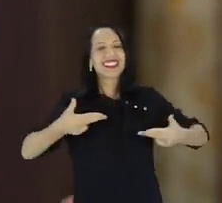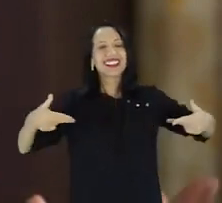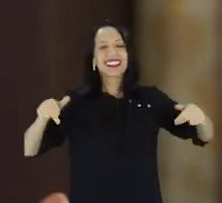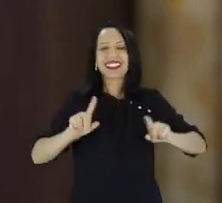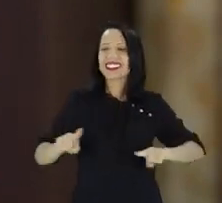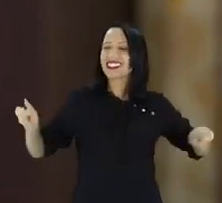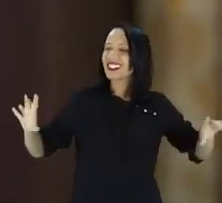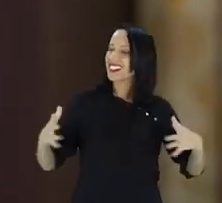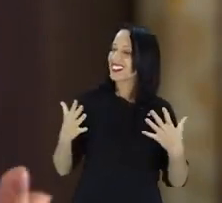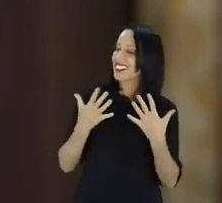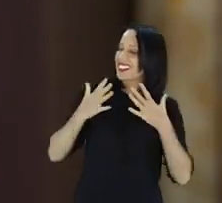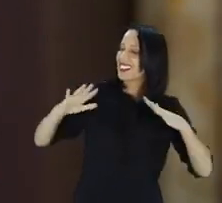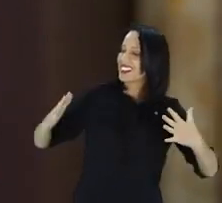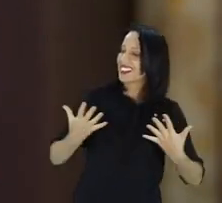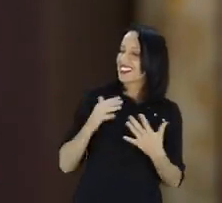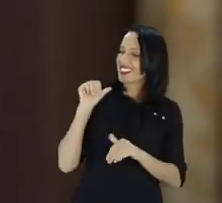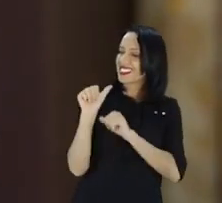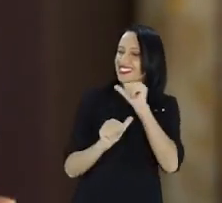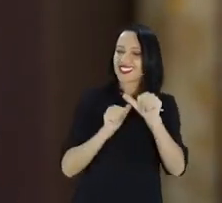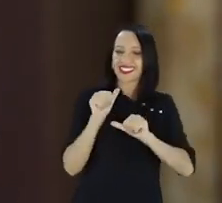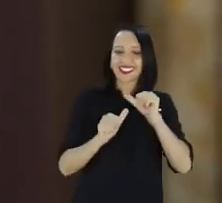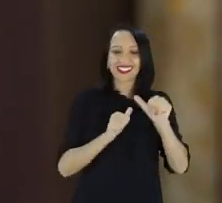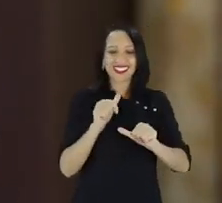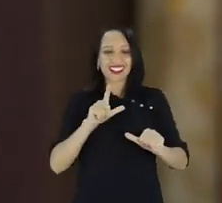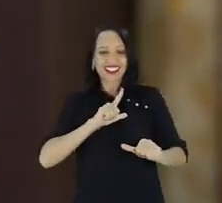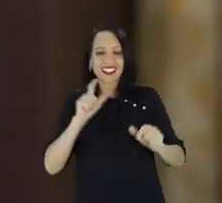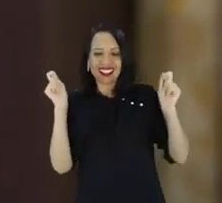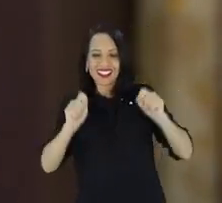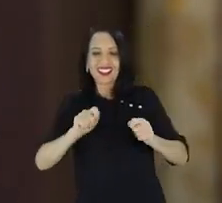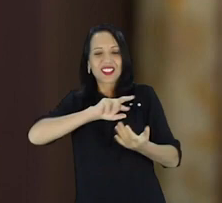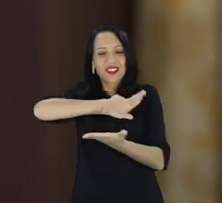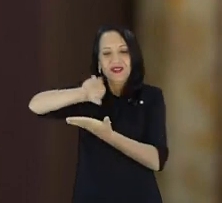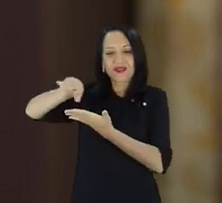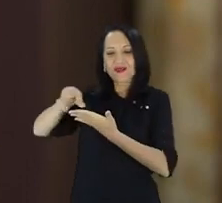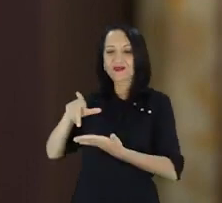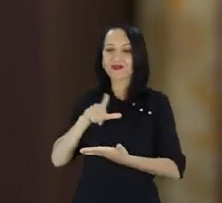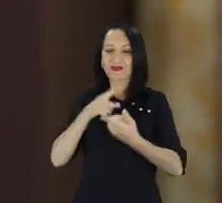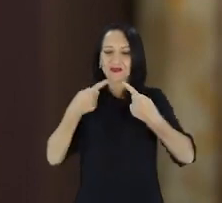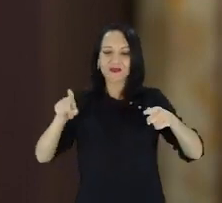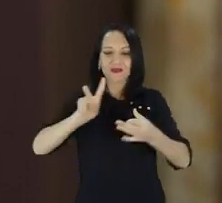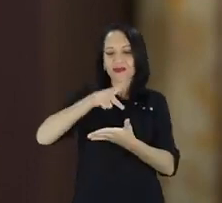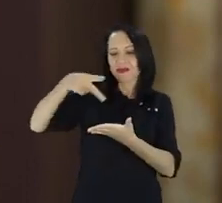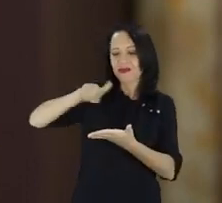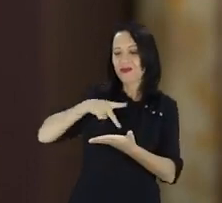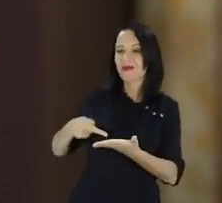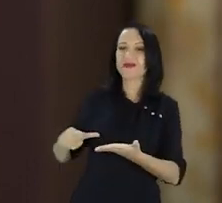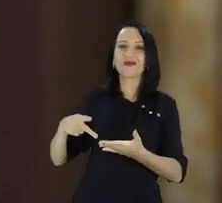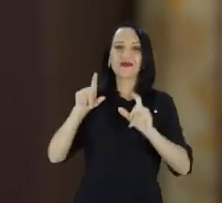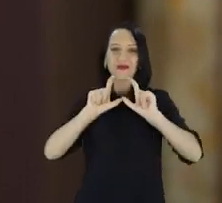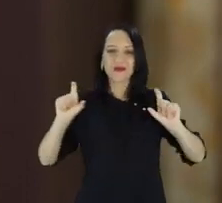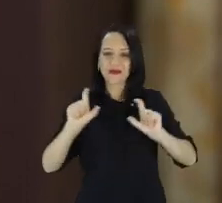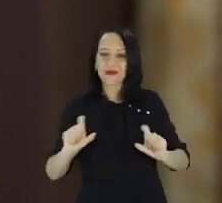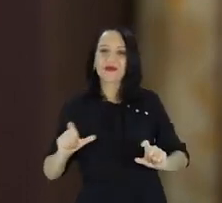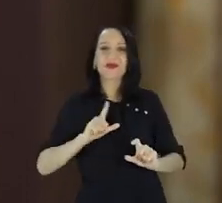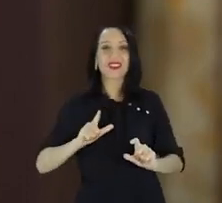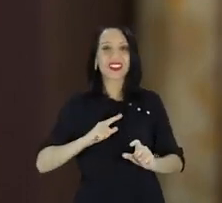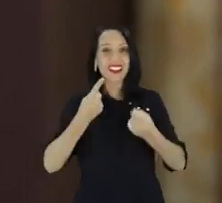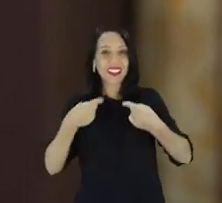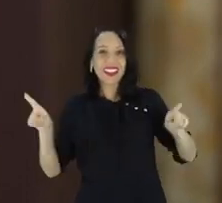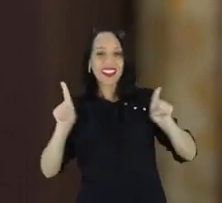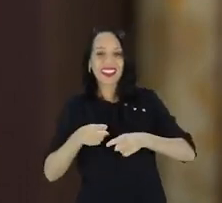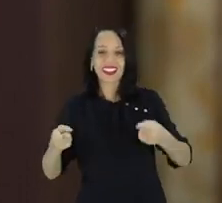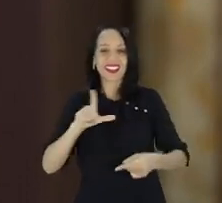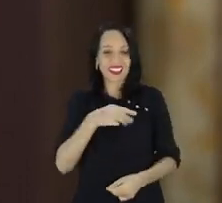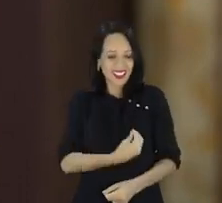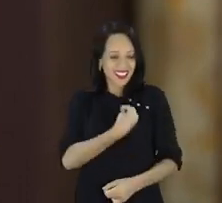essa energia de certa forma se transformando em danças transformando em poesias se transformando em letras de músicas e muitas coisas que